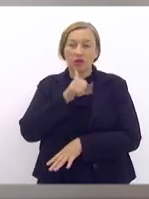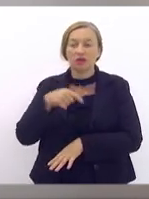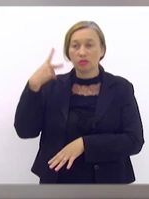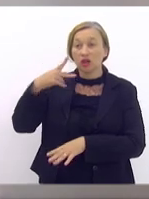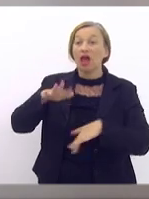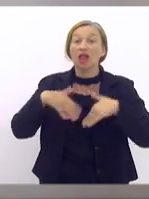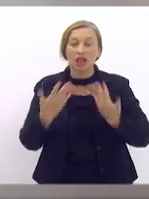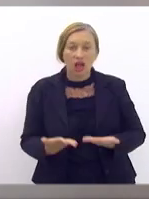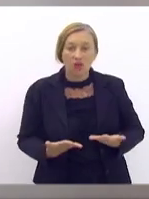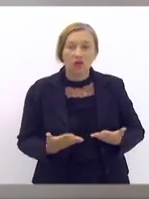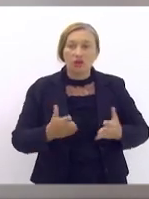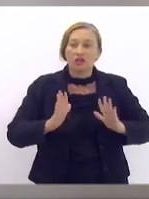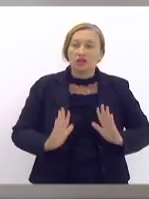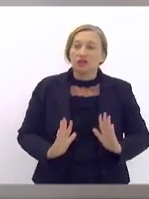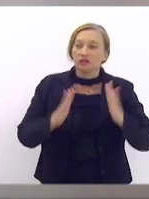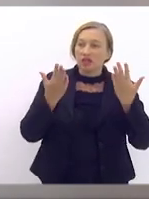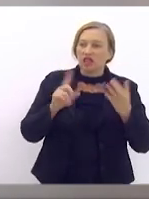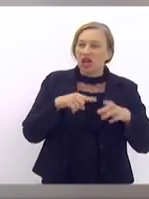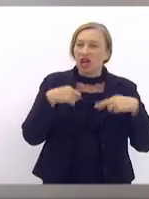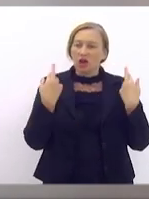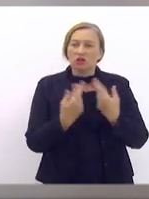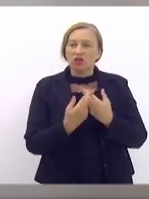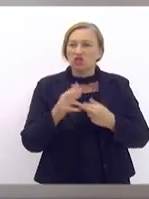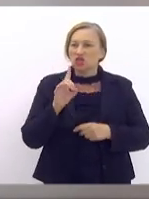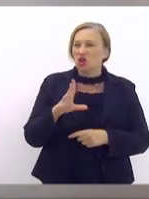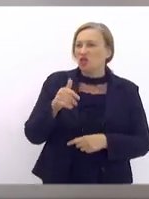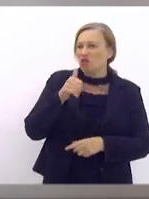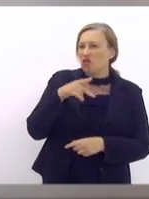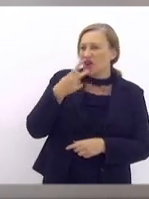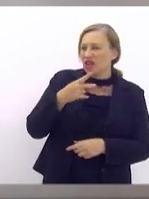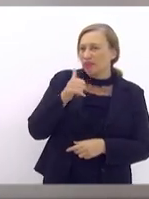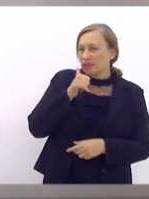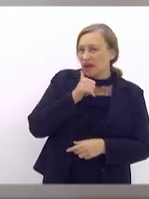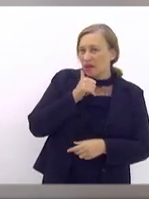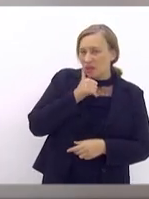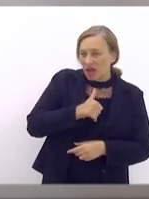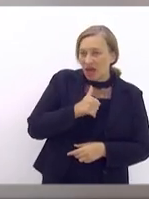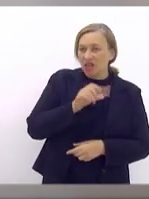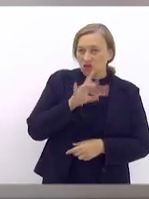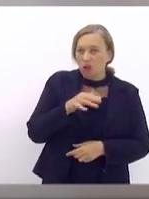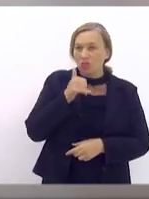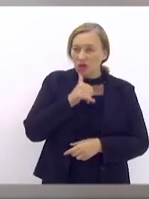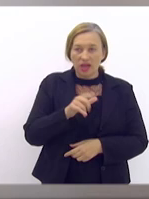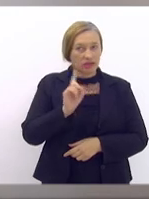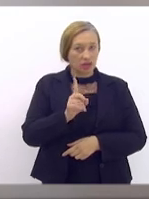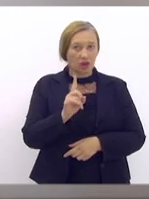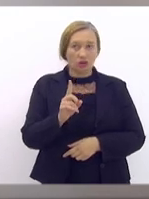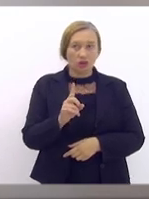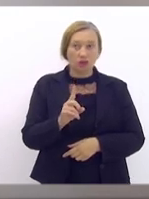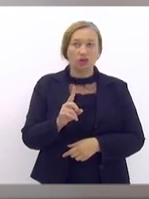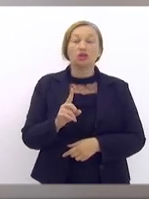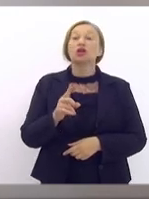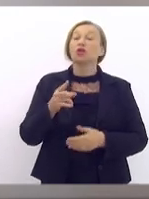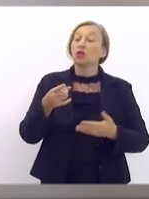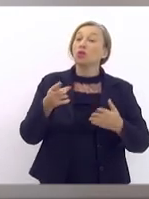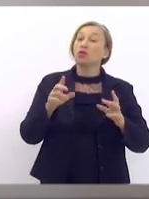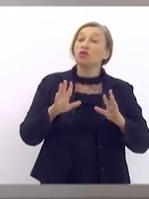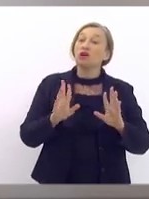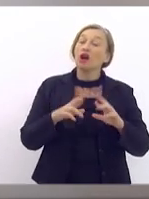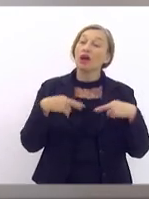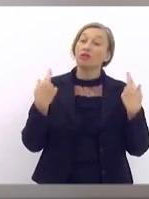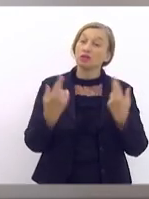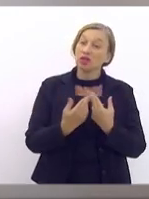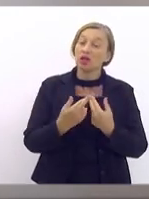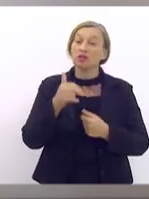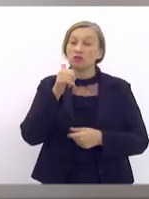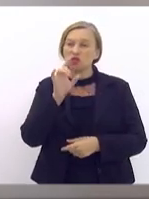Então, eu acho que fazer eventos, mas não eventos falando da gente para a gente mesma, né? Porque muitas vezes nossos eventos caem nisso. Fazemos um evento sobre violência contra a mulher,